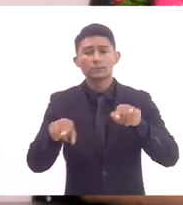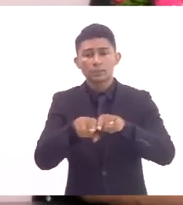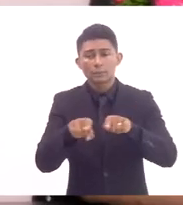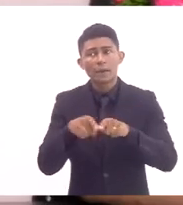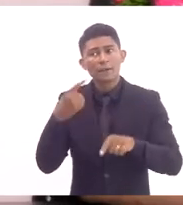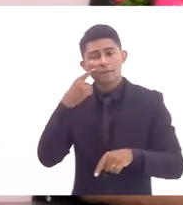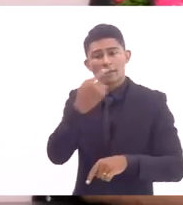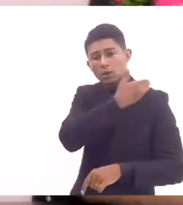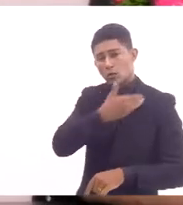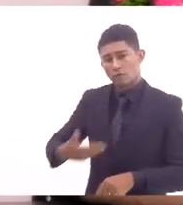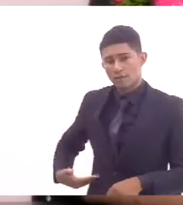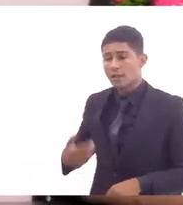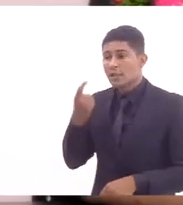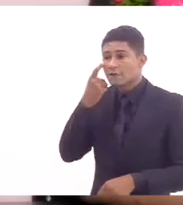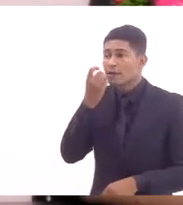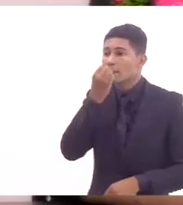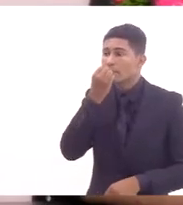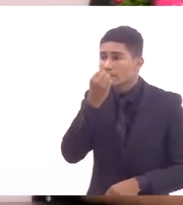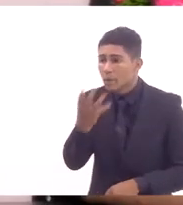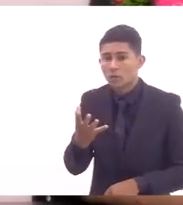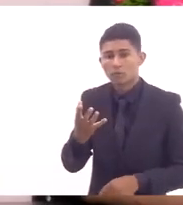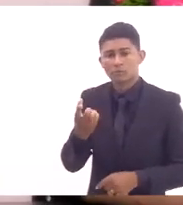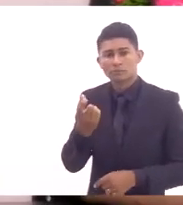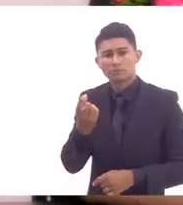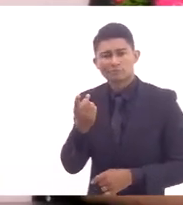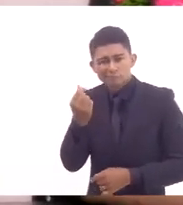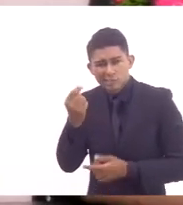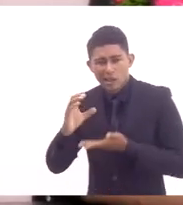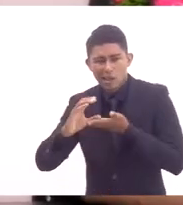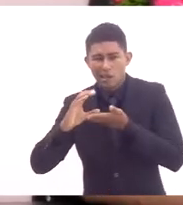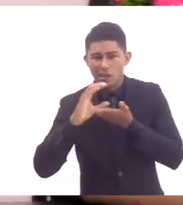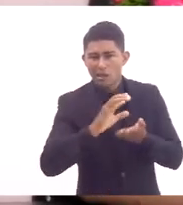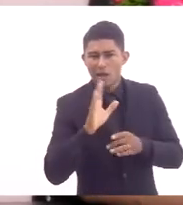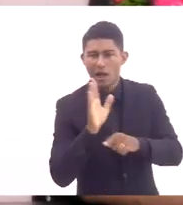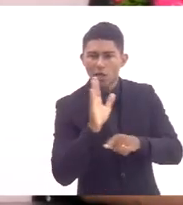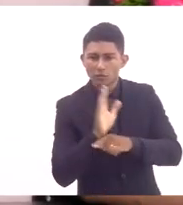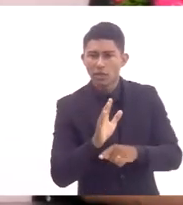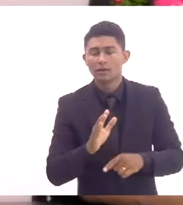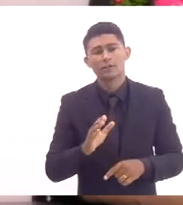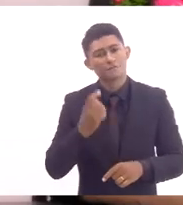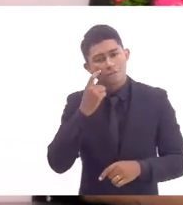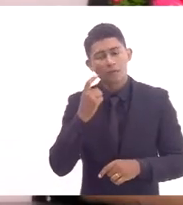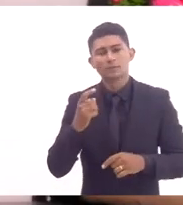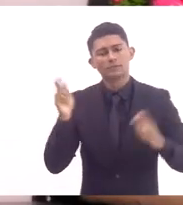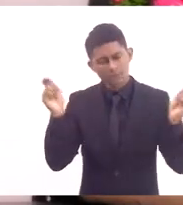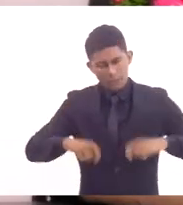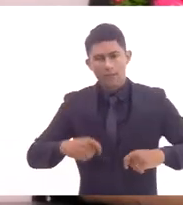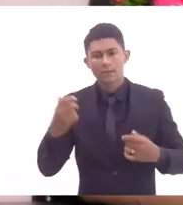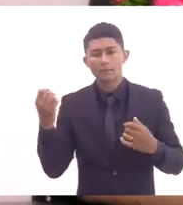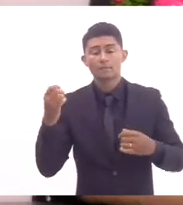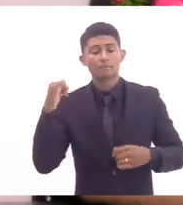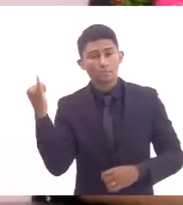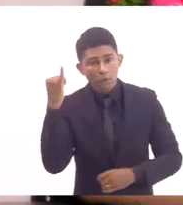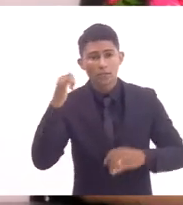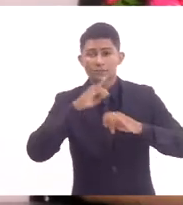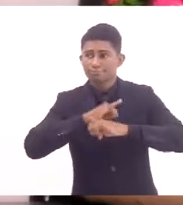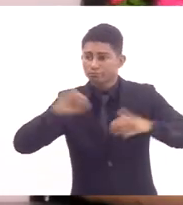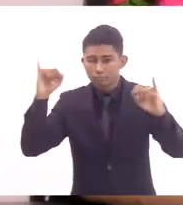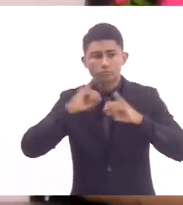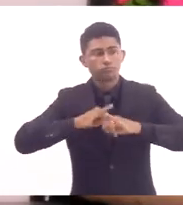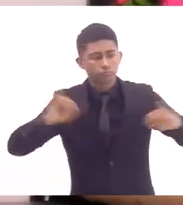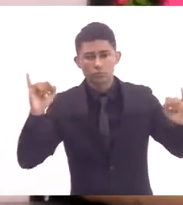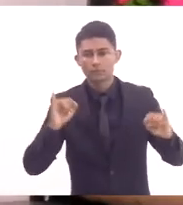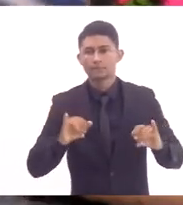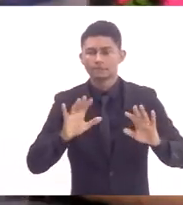já existentes não é muito importante que é que isso seja divulgado que o seja informado E aí para deixar